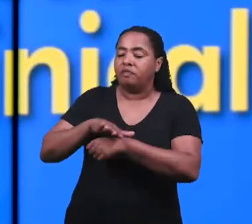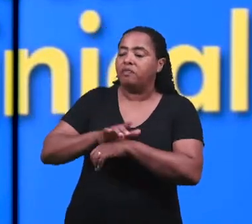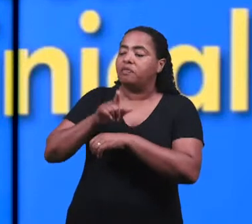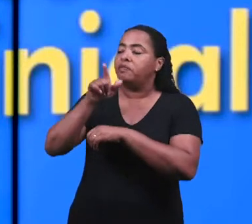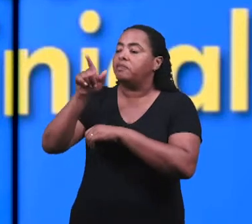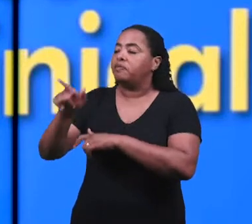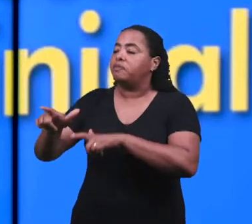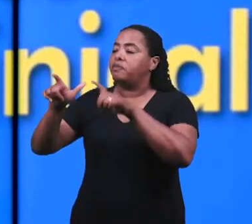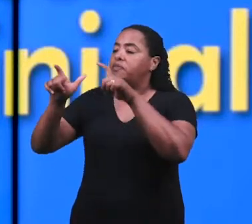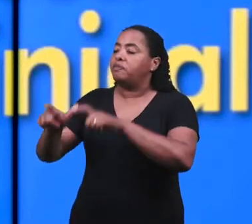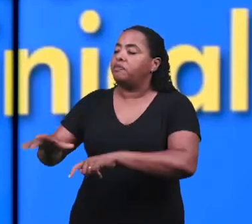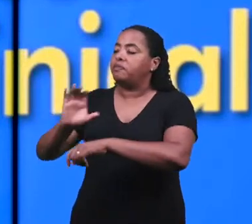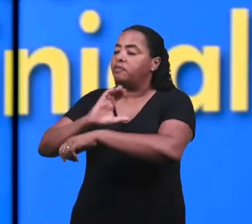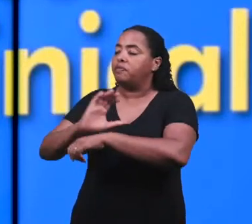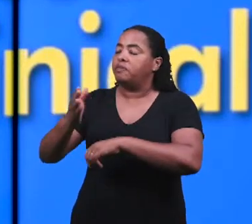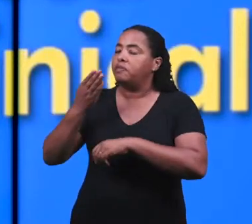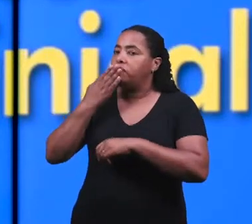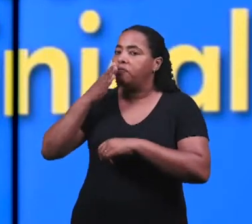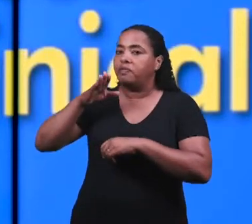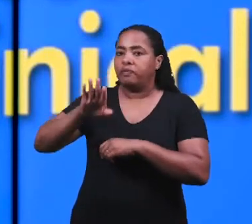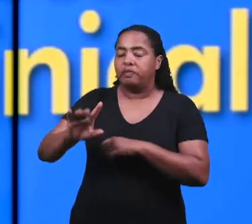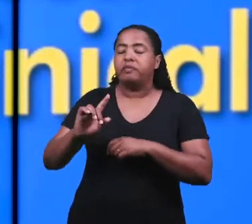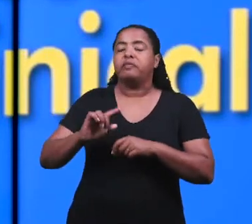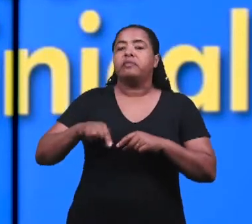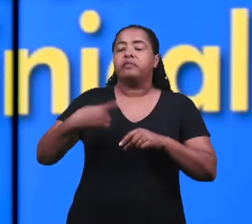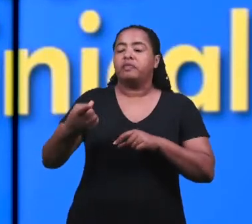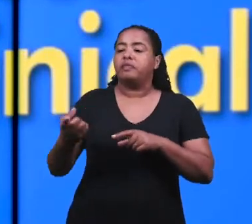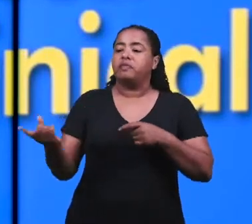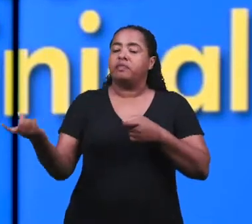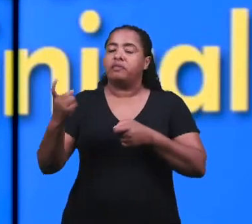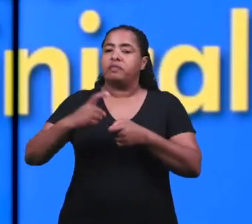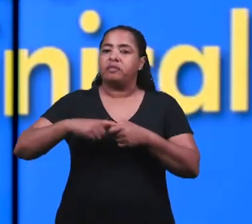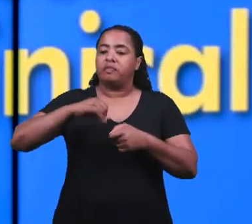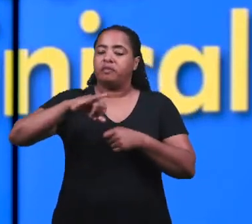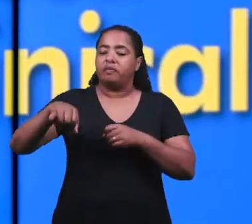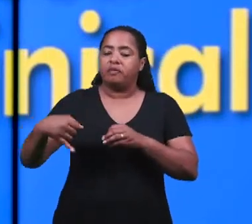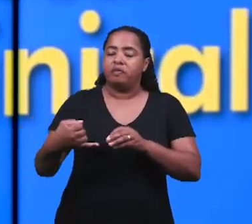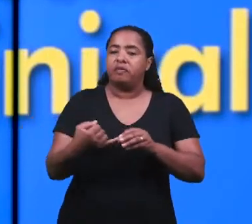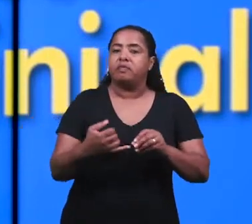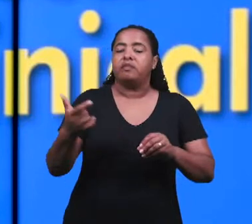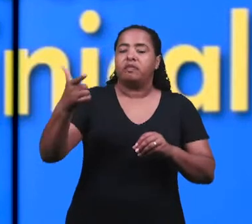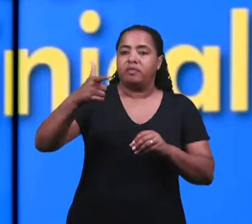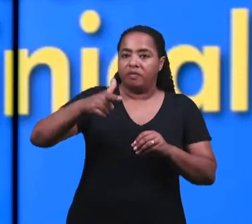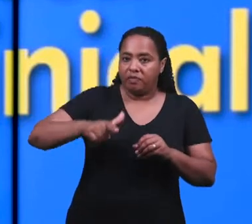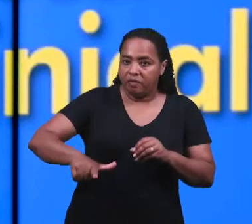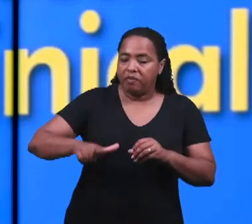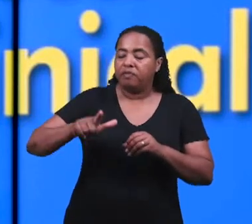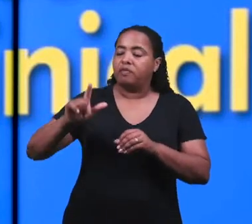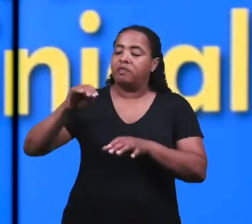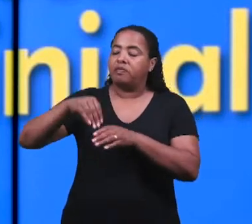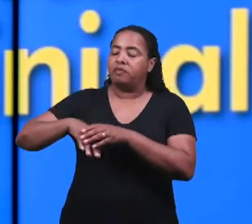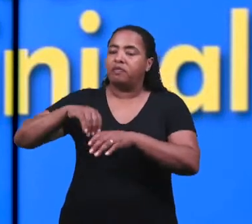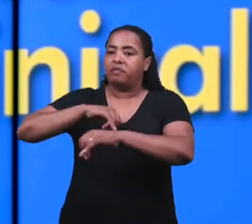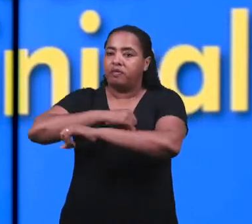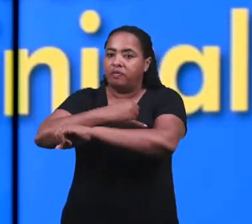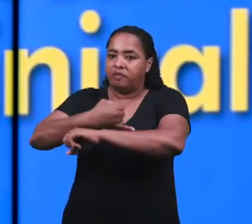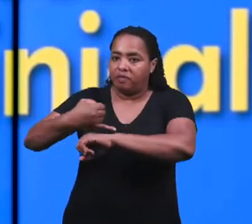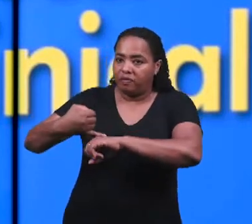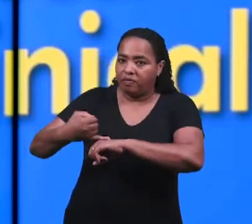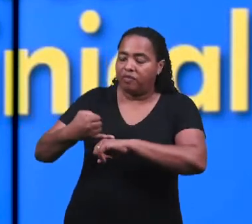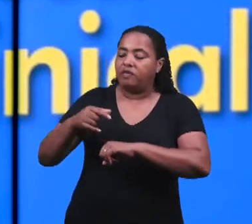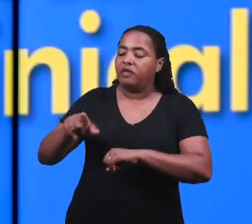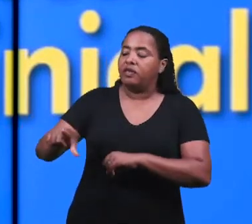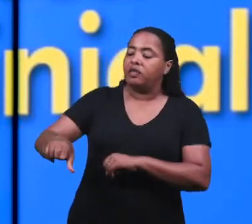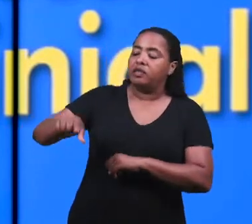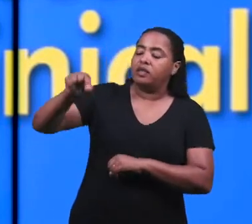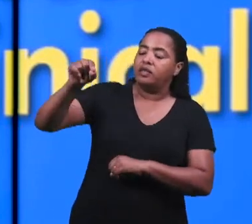noite na terra prometida, e depois a volta de Josué lá dentro novamente do rio, né? E